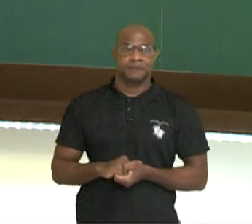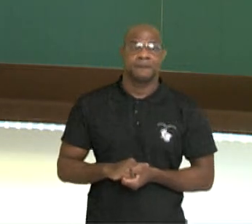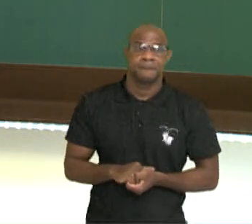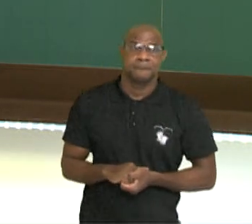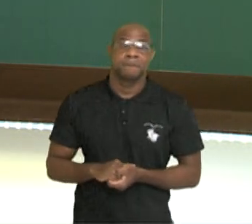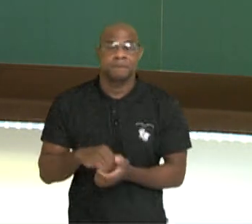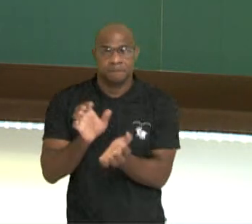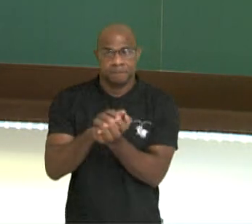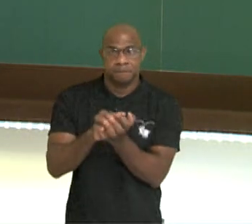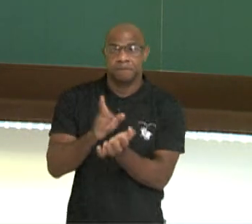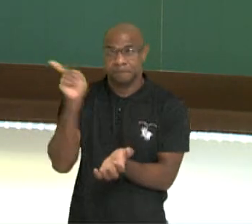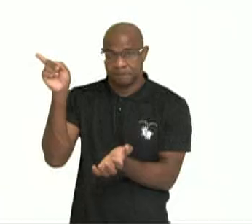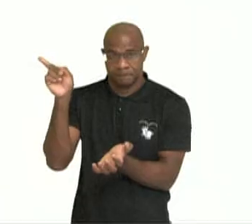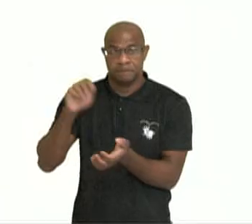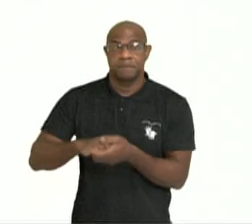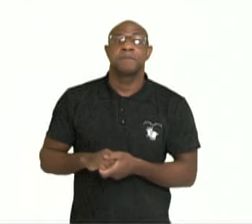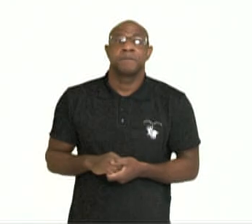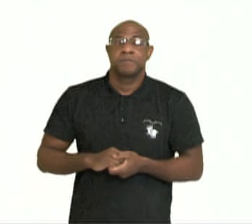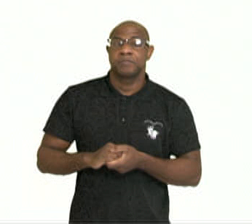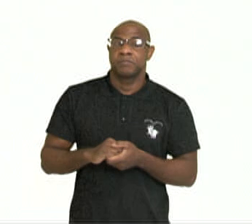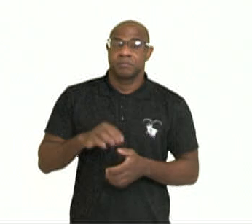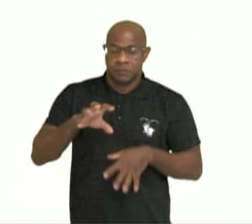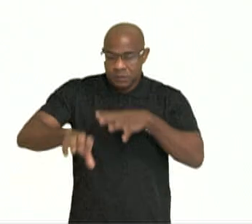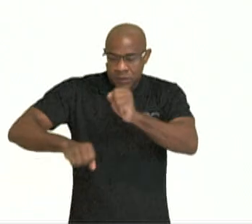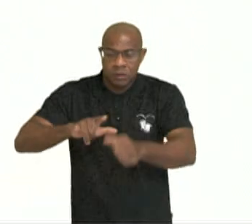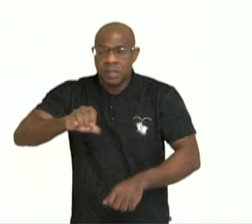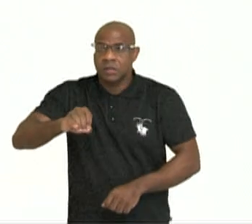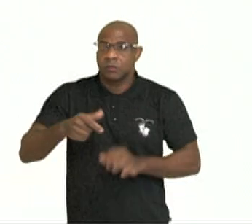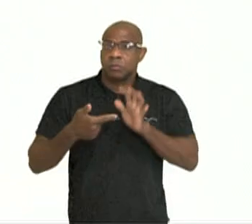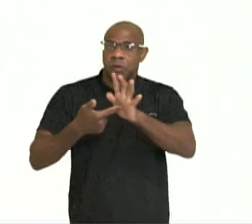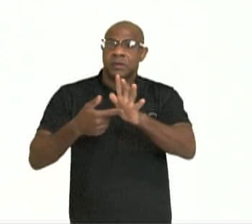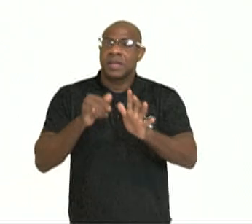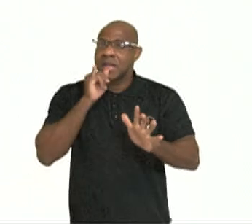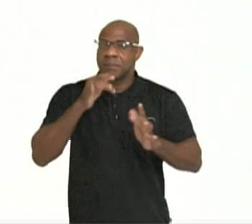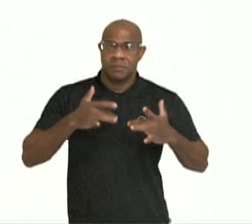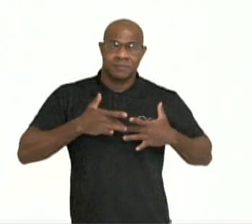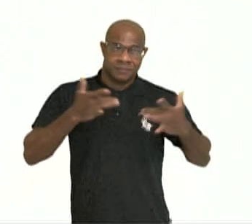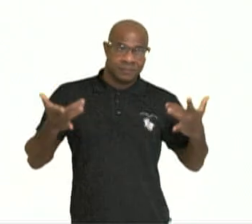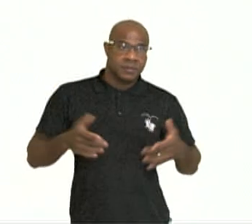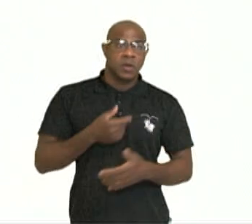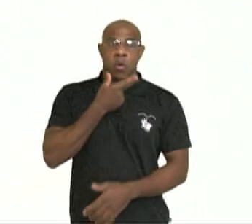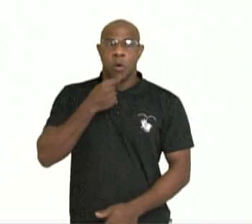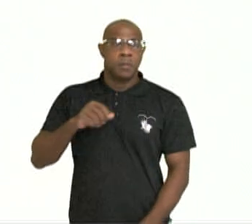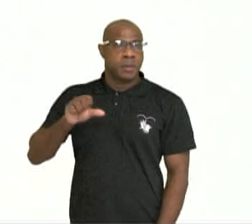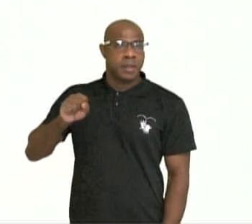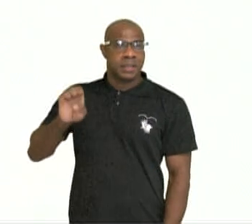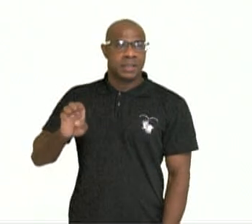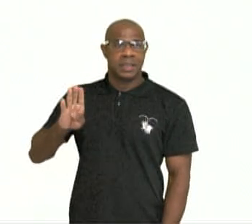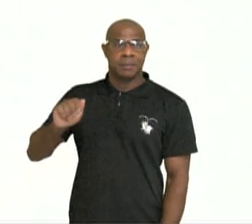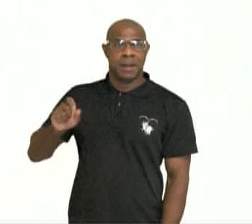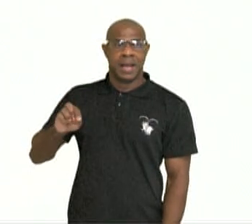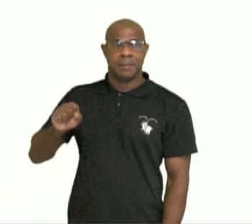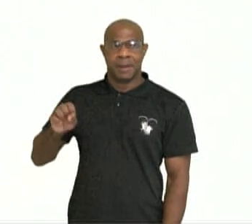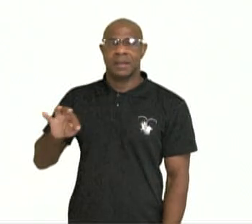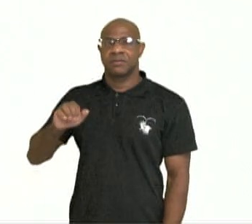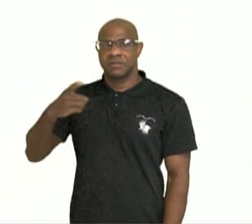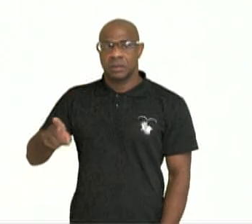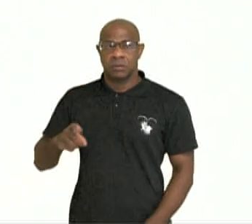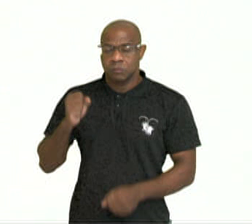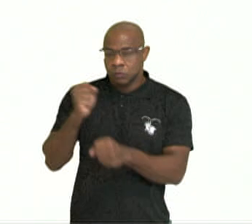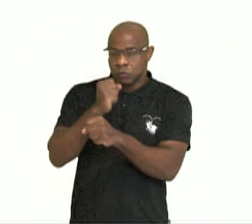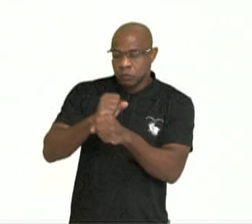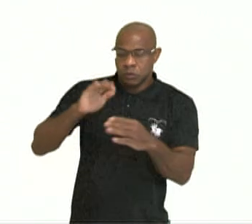Em Pernambuco, o catador de lixo dá exemplo de solidariedade. Sebastião construiu uma escola para 75